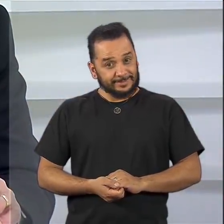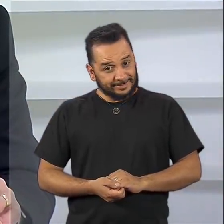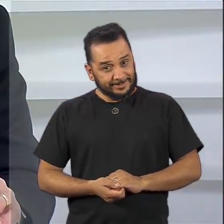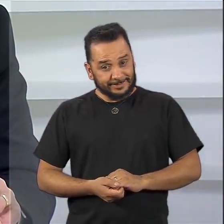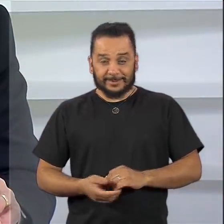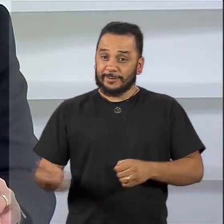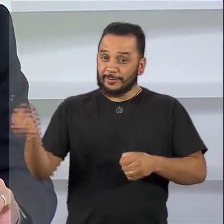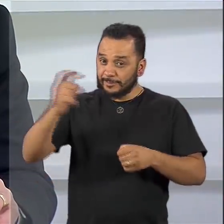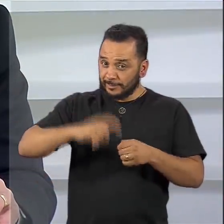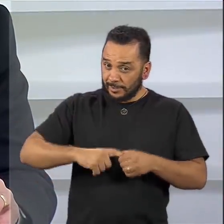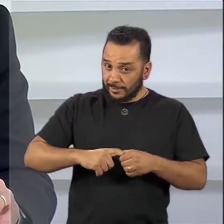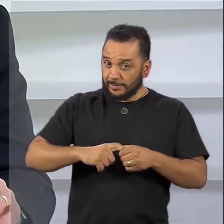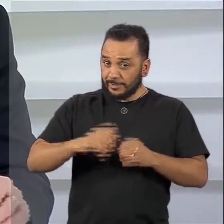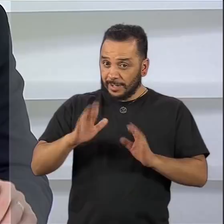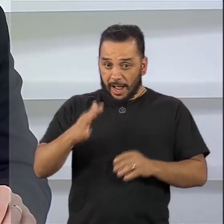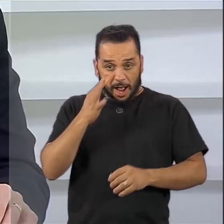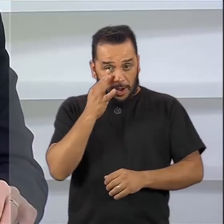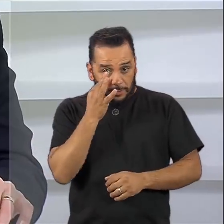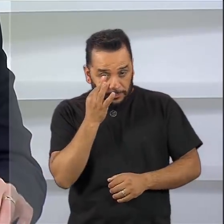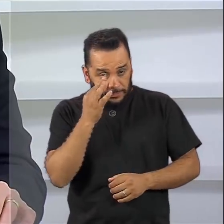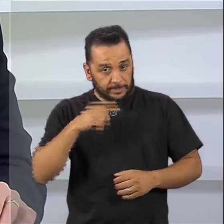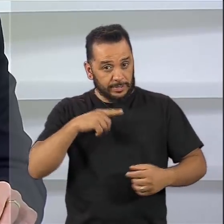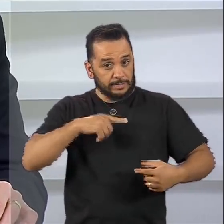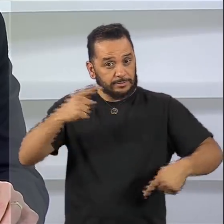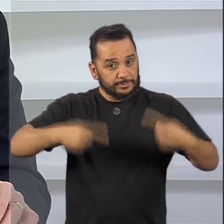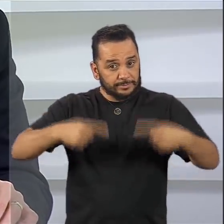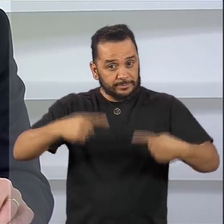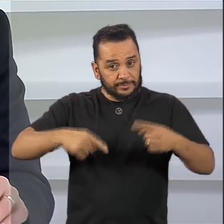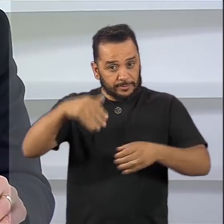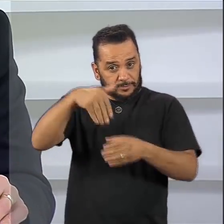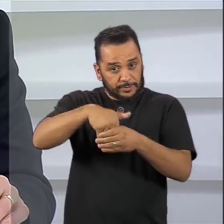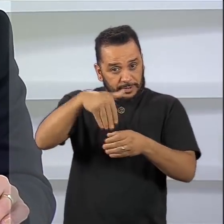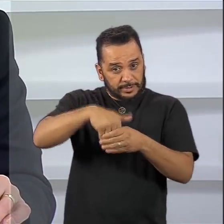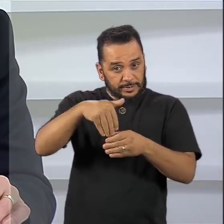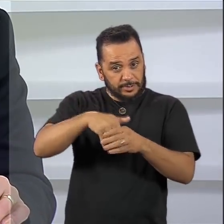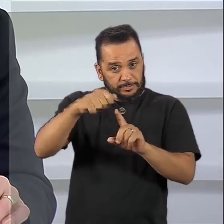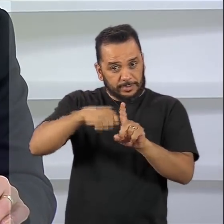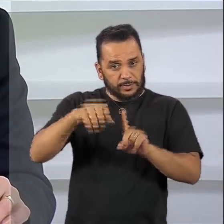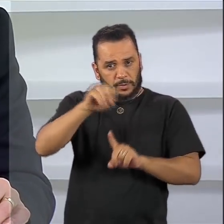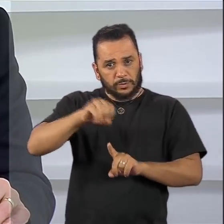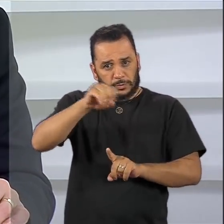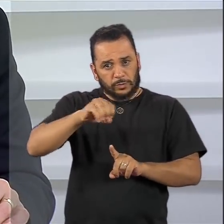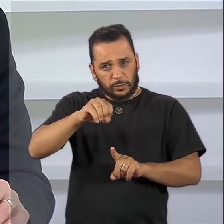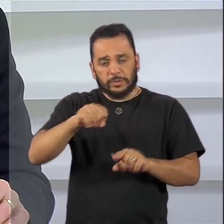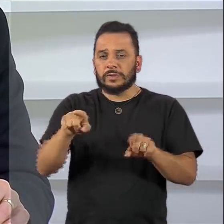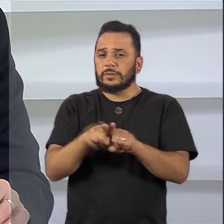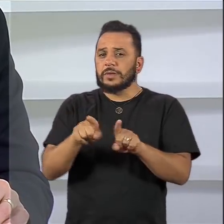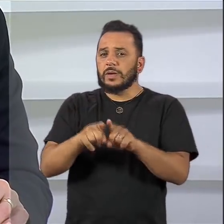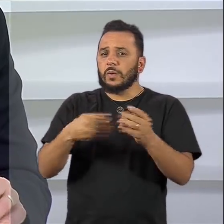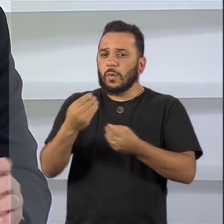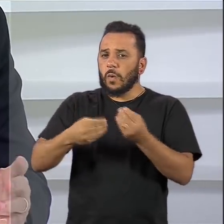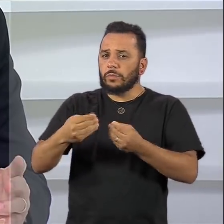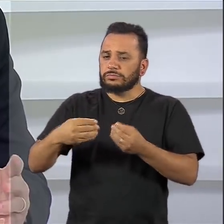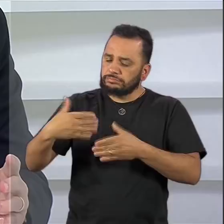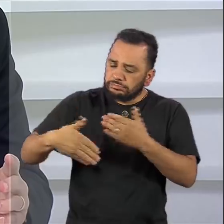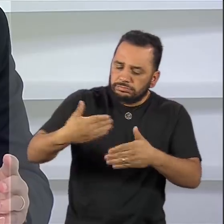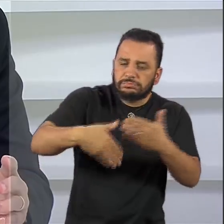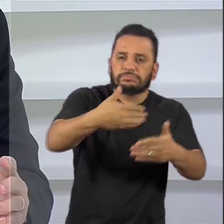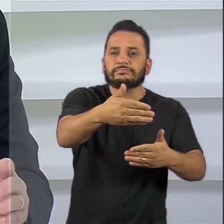Estamos de volta ao vivo com o debate sobre as eleições de outubro e seus possíveis desdobramentos. Esteve